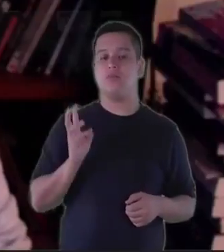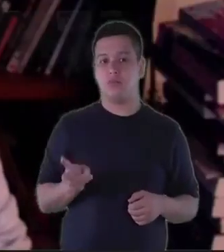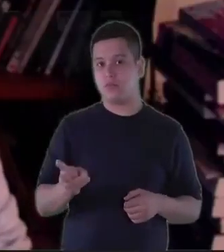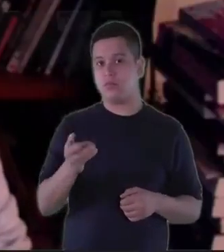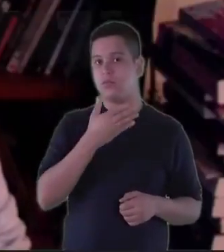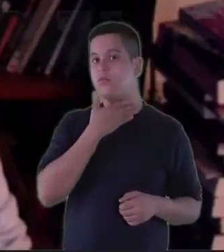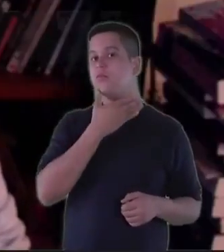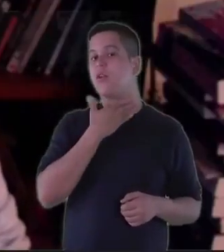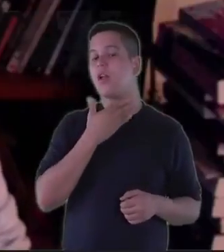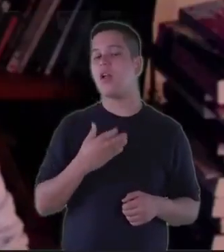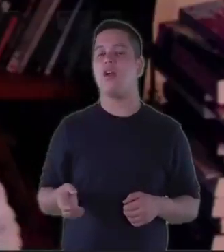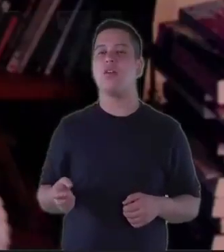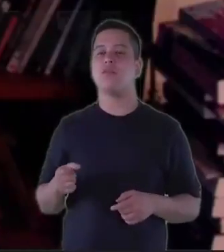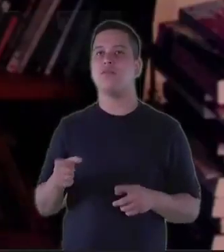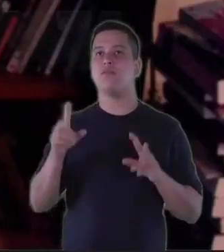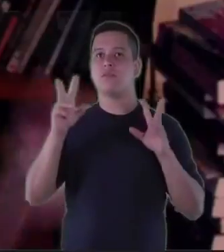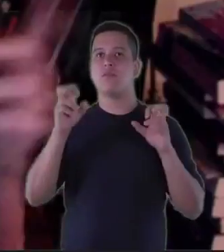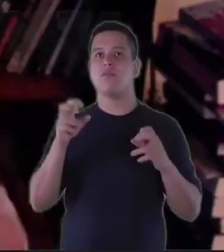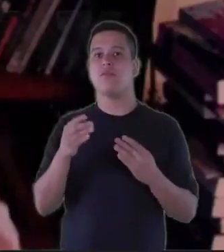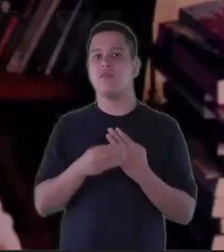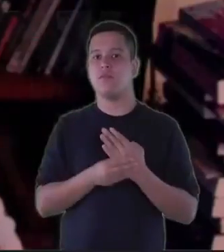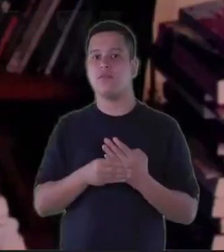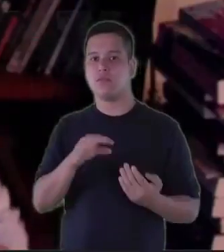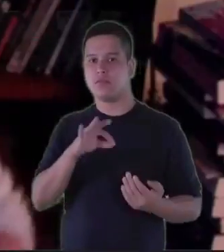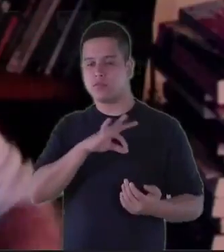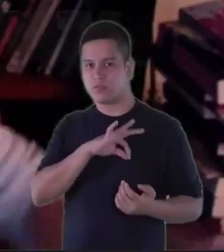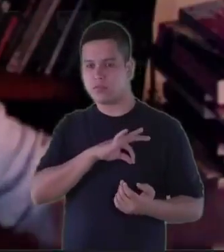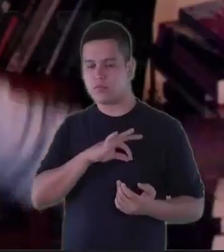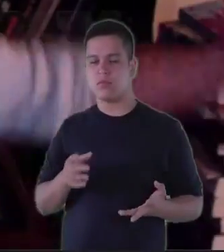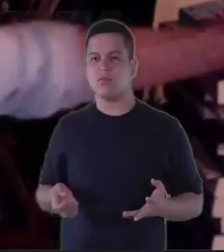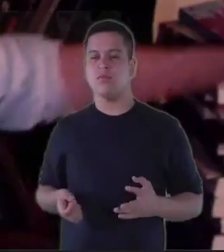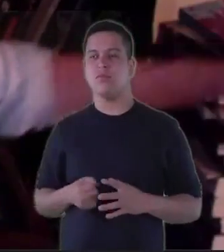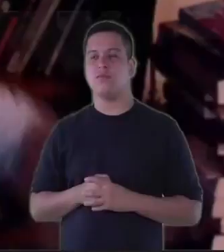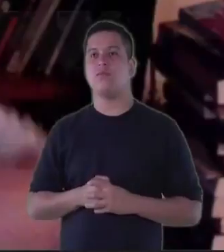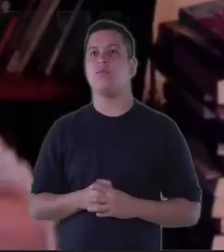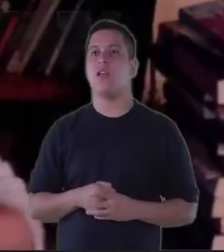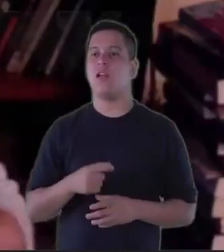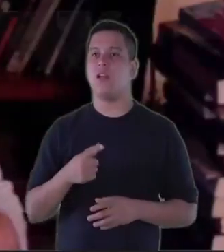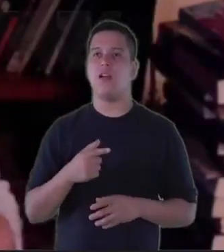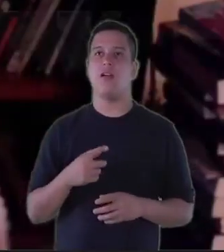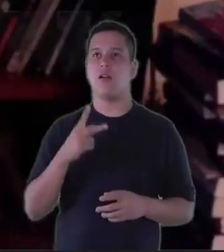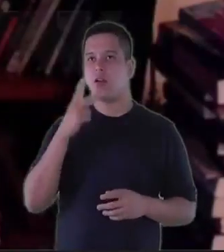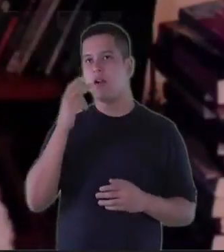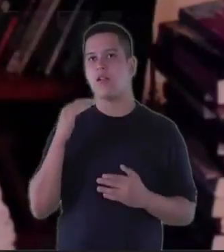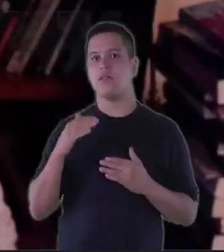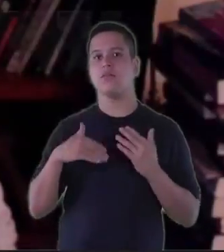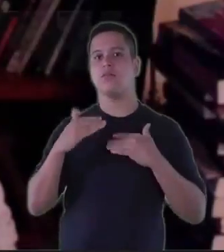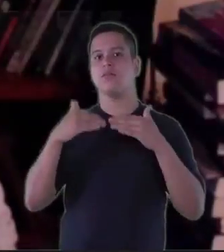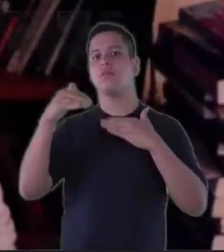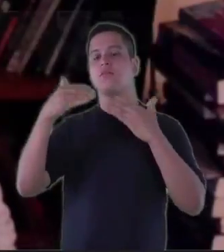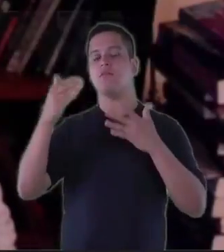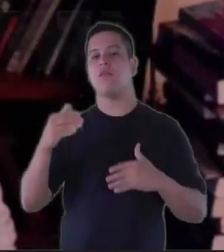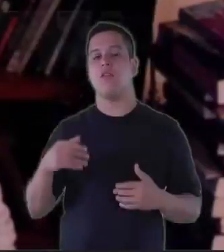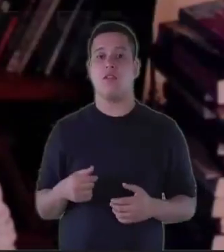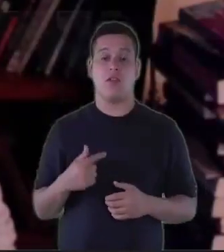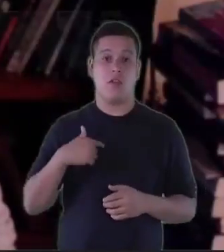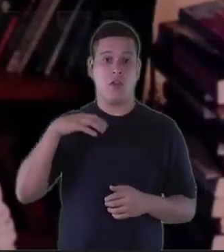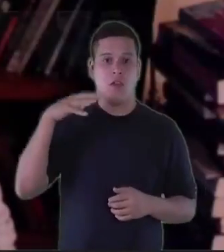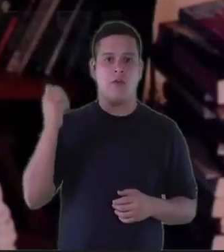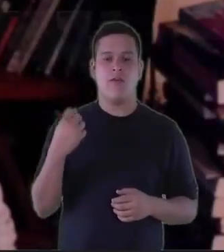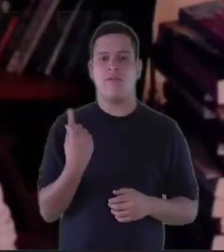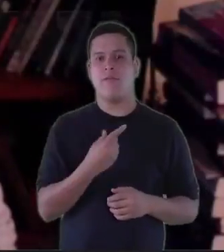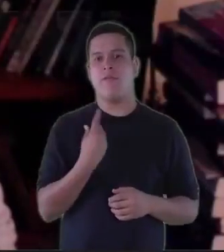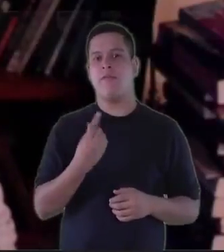brasileira muito fortalecida, assim, esse último livro do Bonassi também, que eu acabei de receber hoje aqui, autografado. Eu acho que a gente